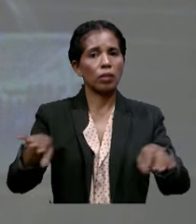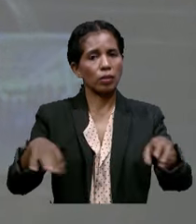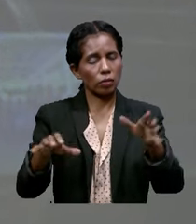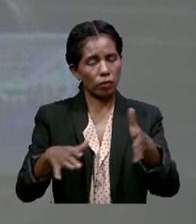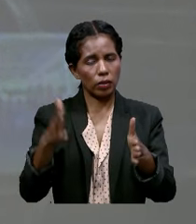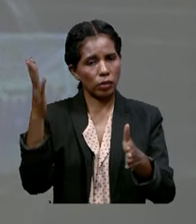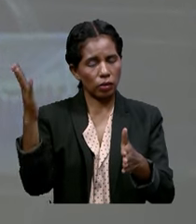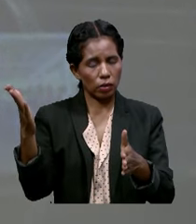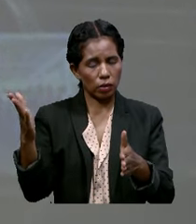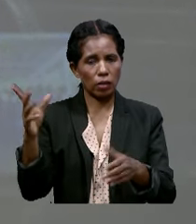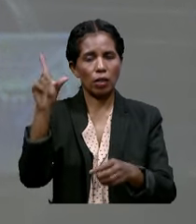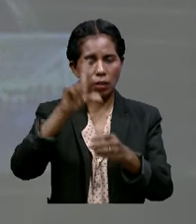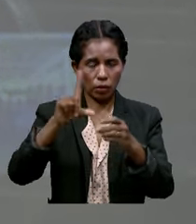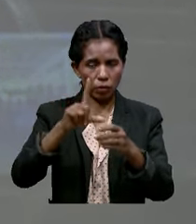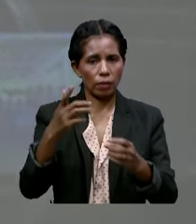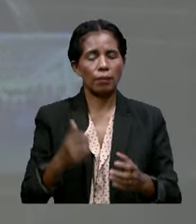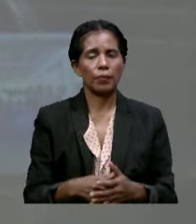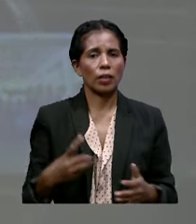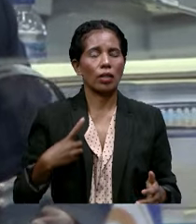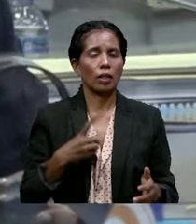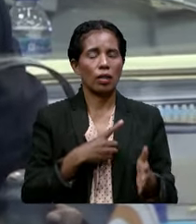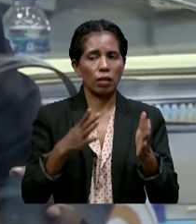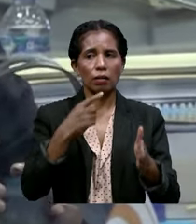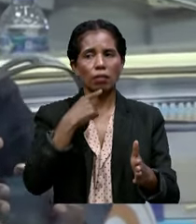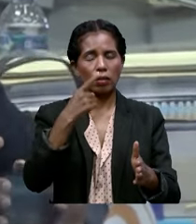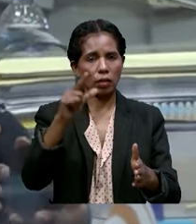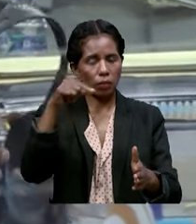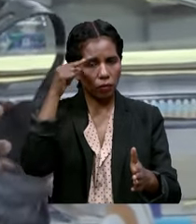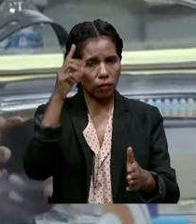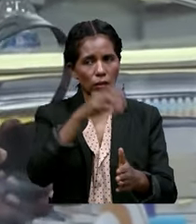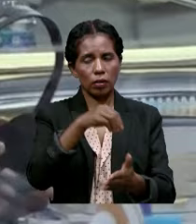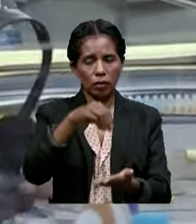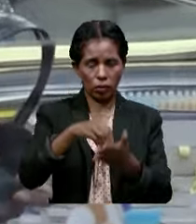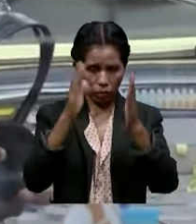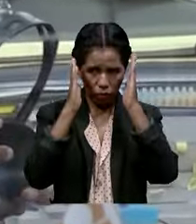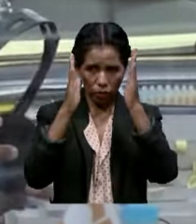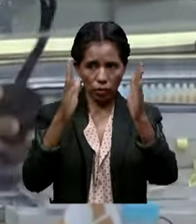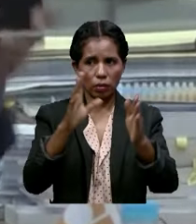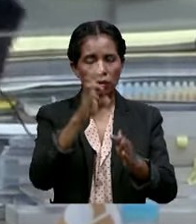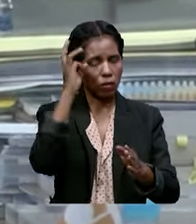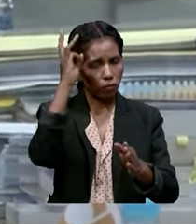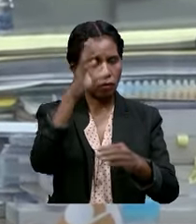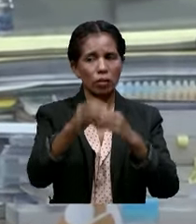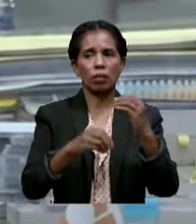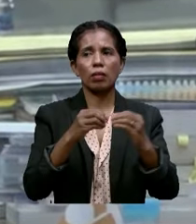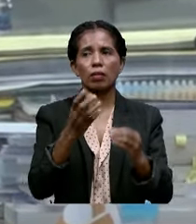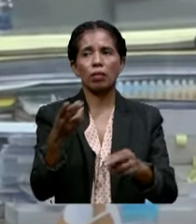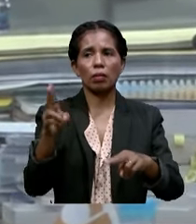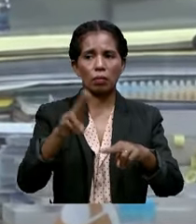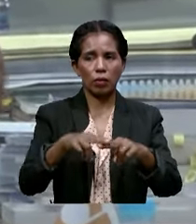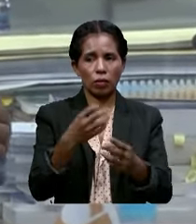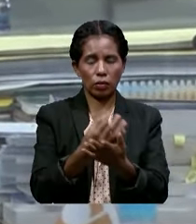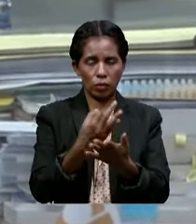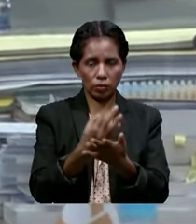no laboratório. Deputada bancada governo né recomenda ba governo a total consideração ba preocupação refere. Onde aumenta orçamento